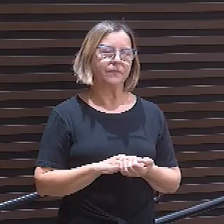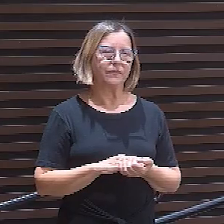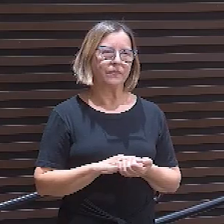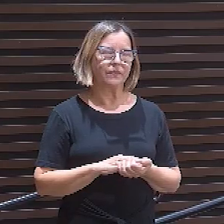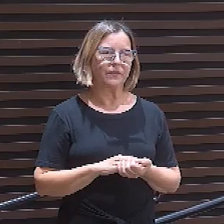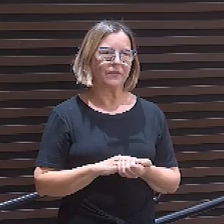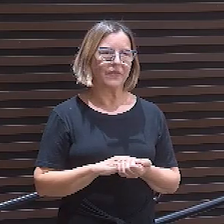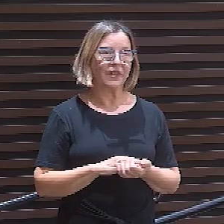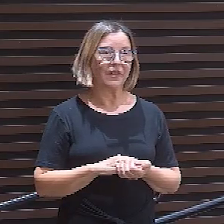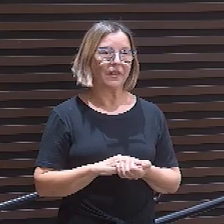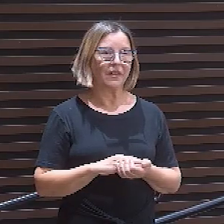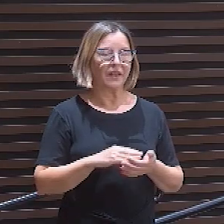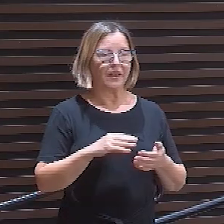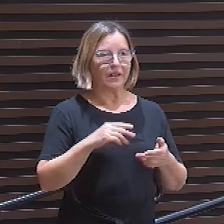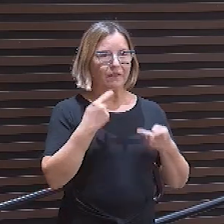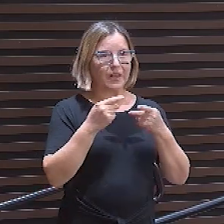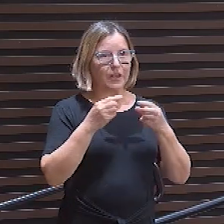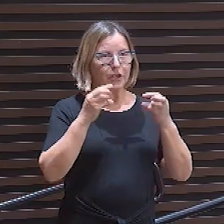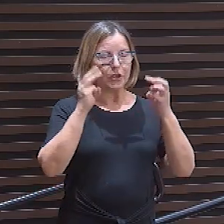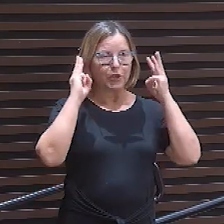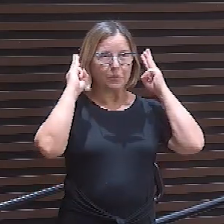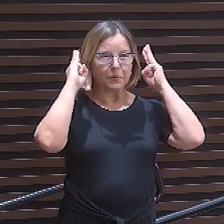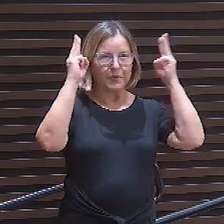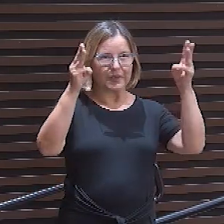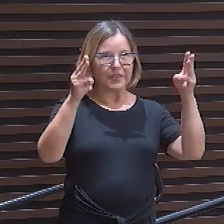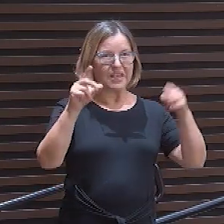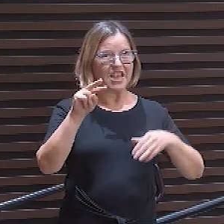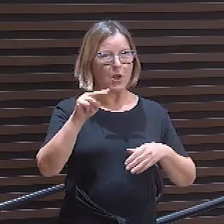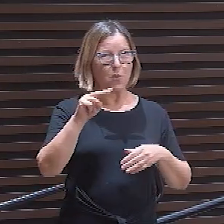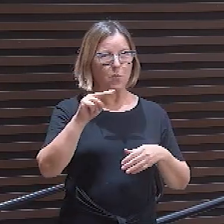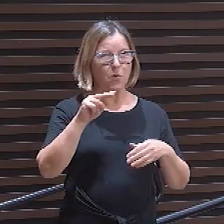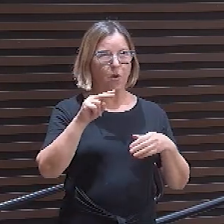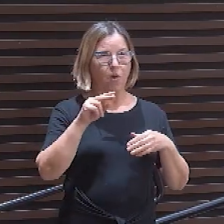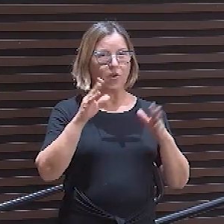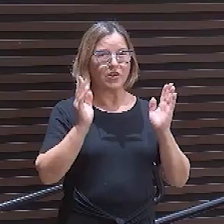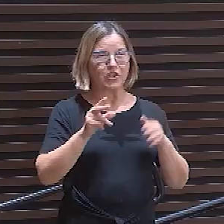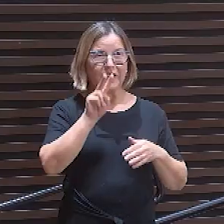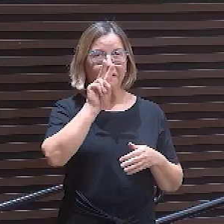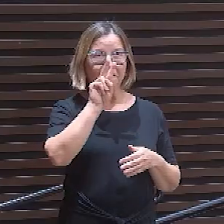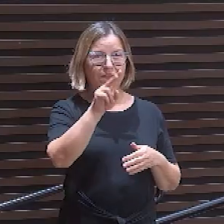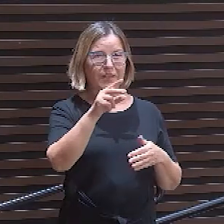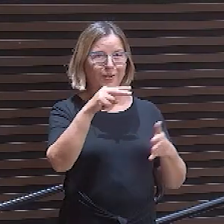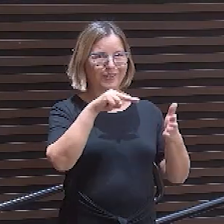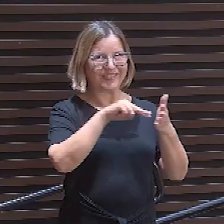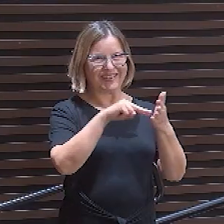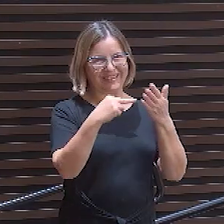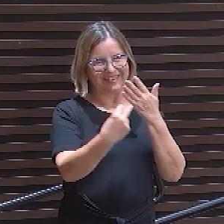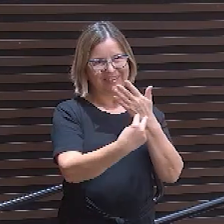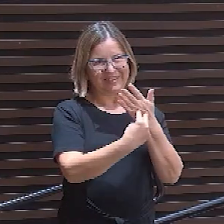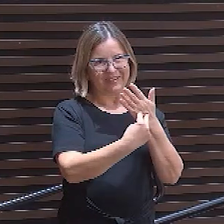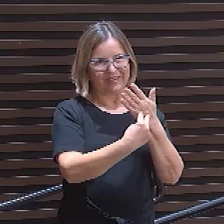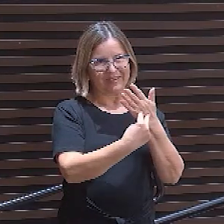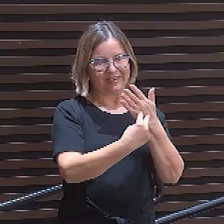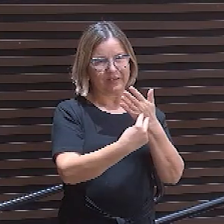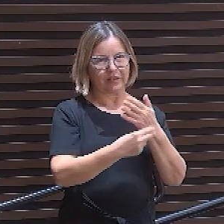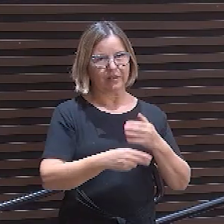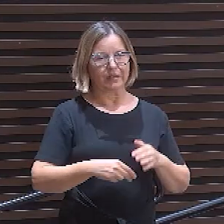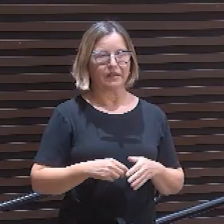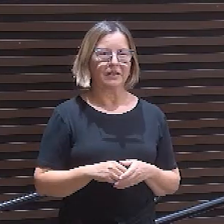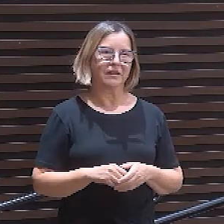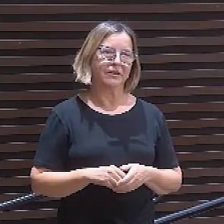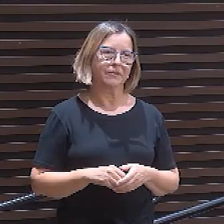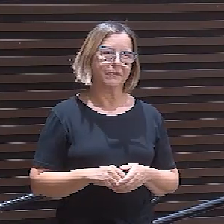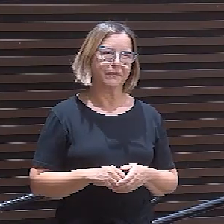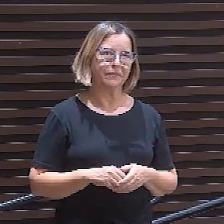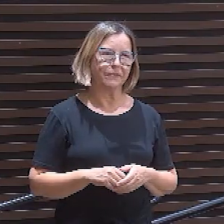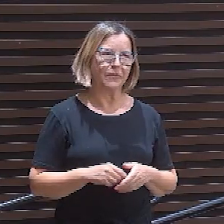como vendo, não como quem vê, como vendo o invisível. Porque como quem vê parece que é